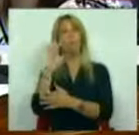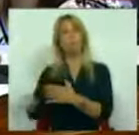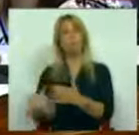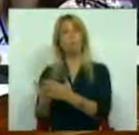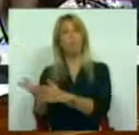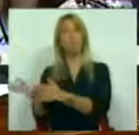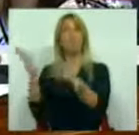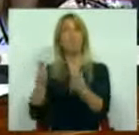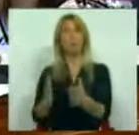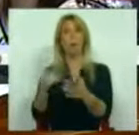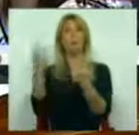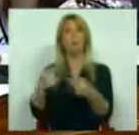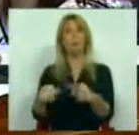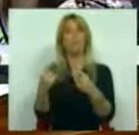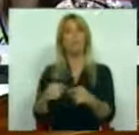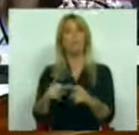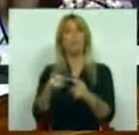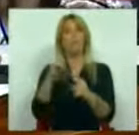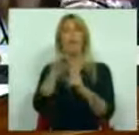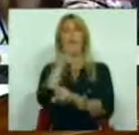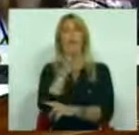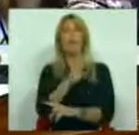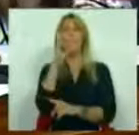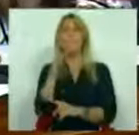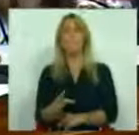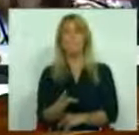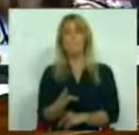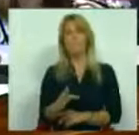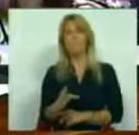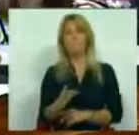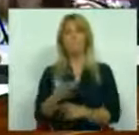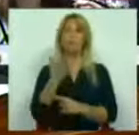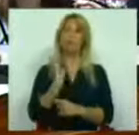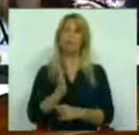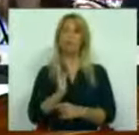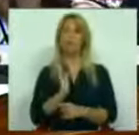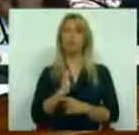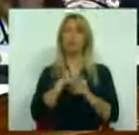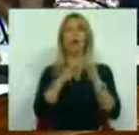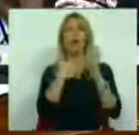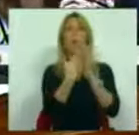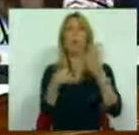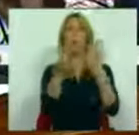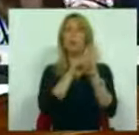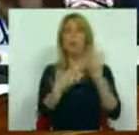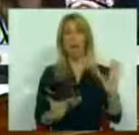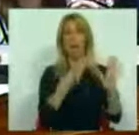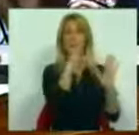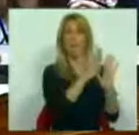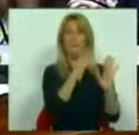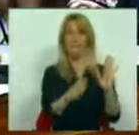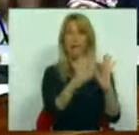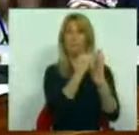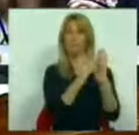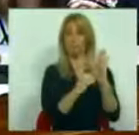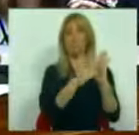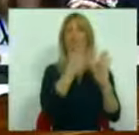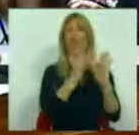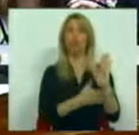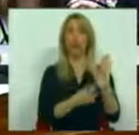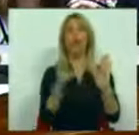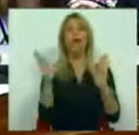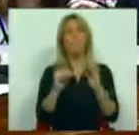lado se sustenta na manutenção de aplicações já consagradas no quadro da lei em vigor, por outro lado